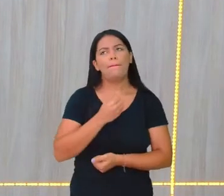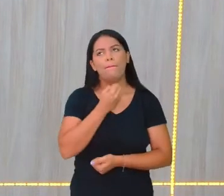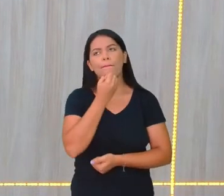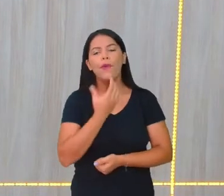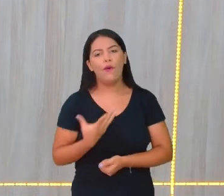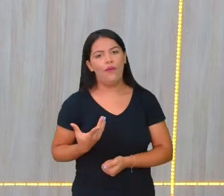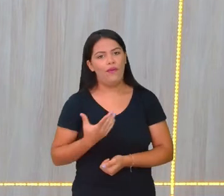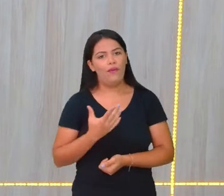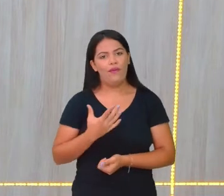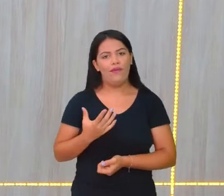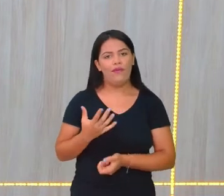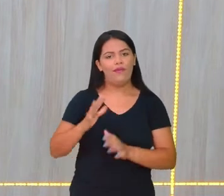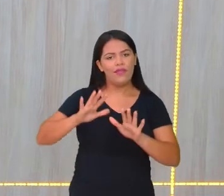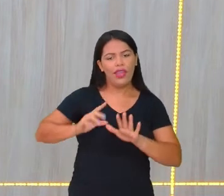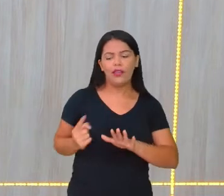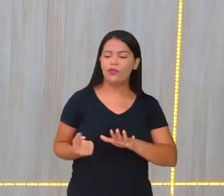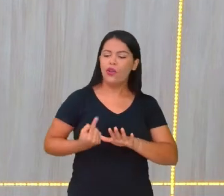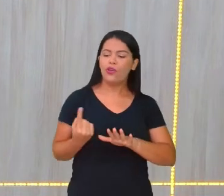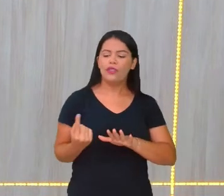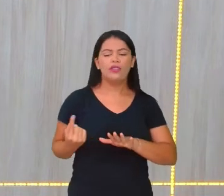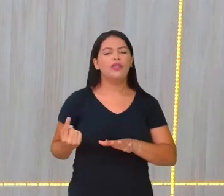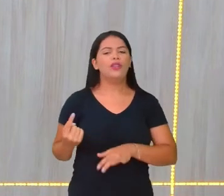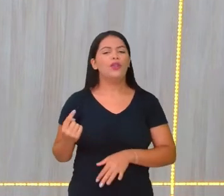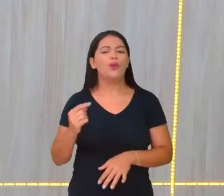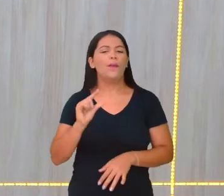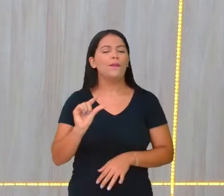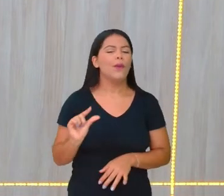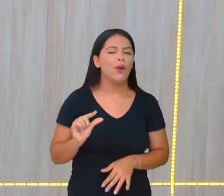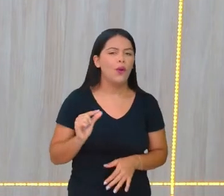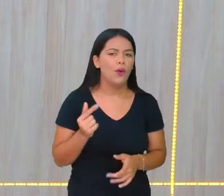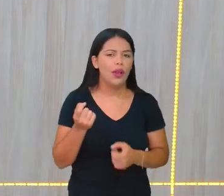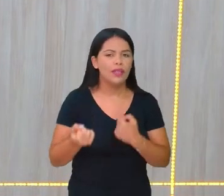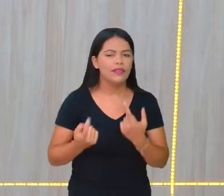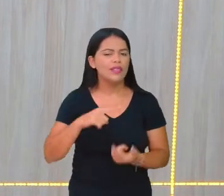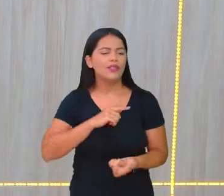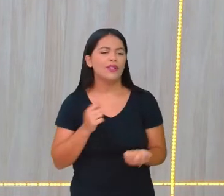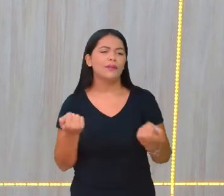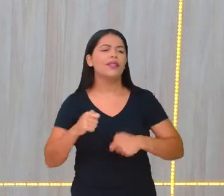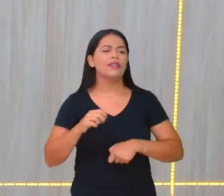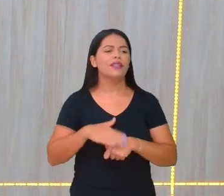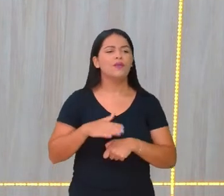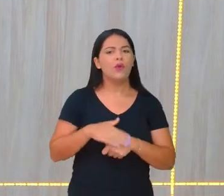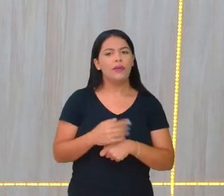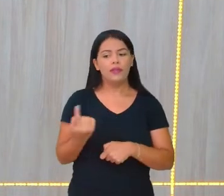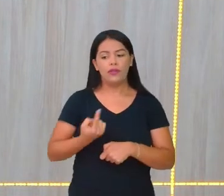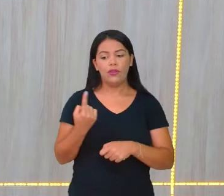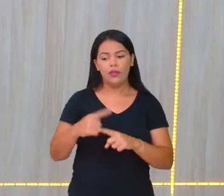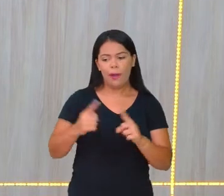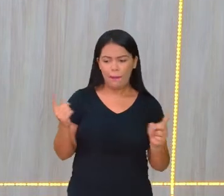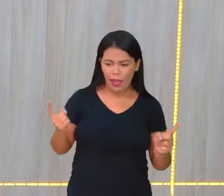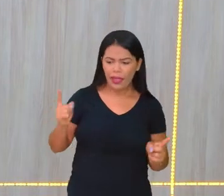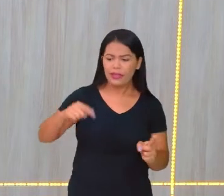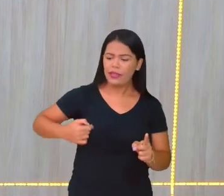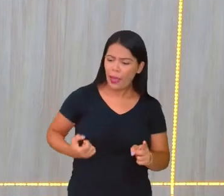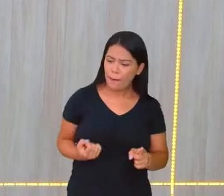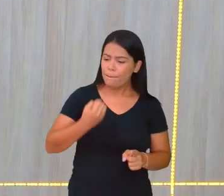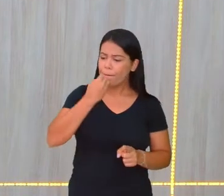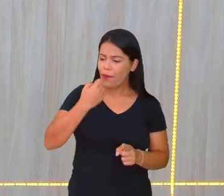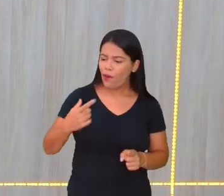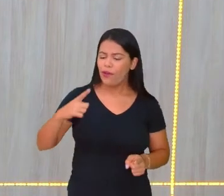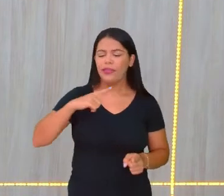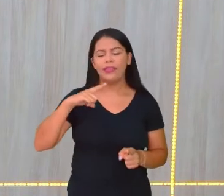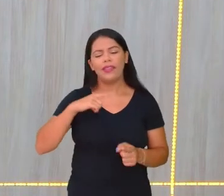é? Precisamos desses momentos sozinhos, sozinhas. Mas é muito bom estar acompanhada